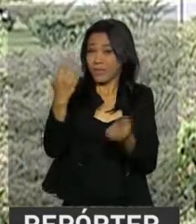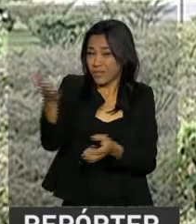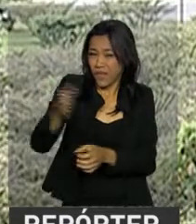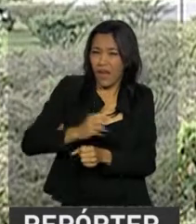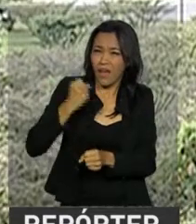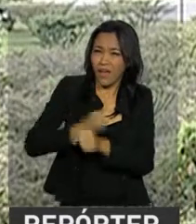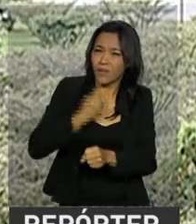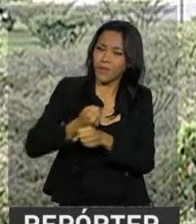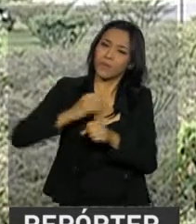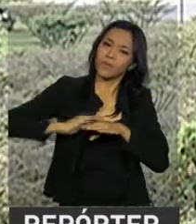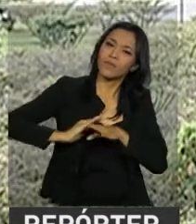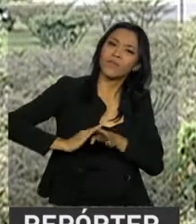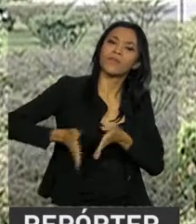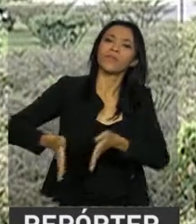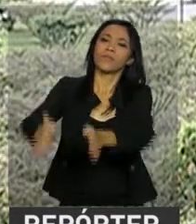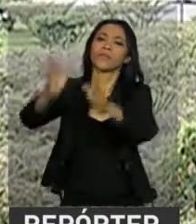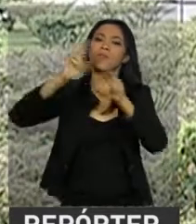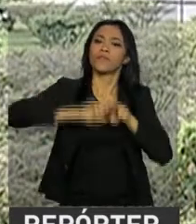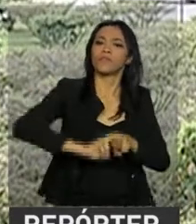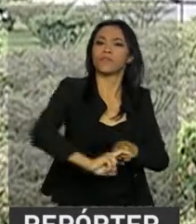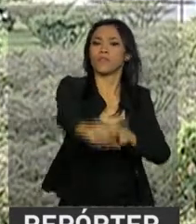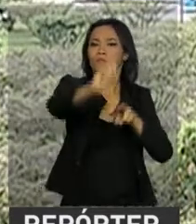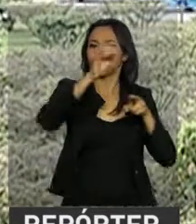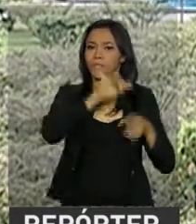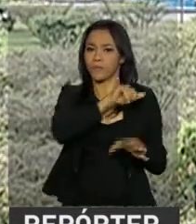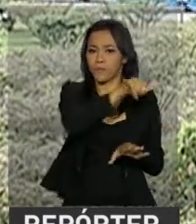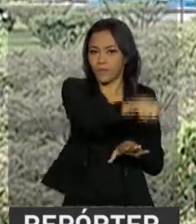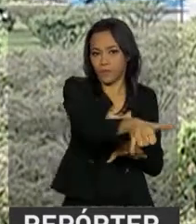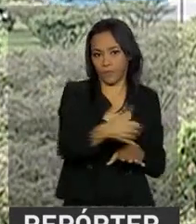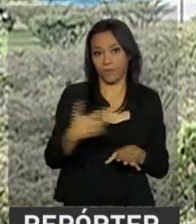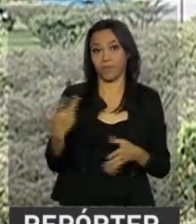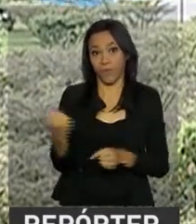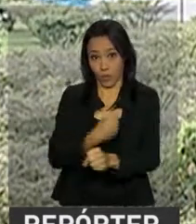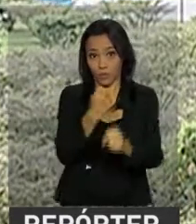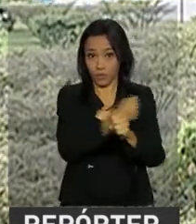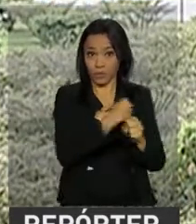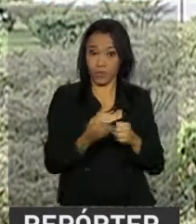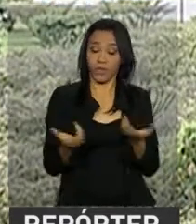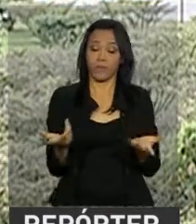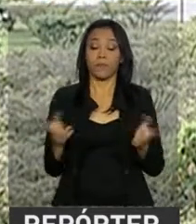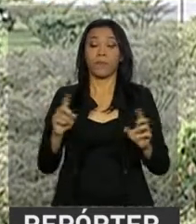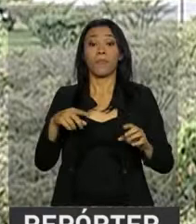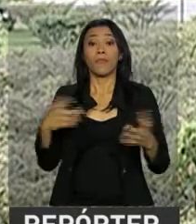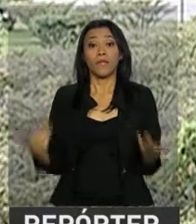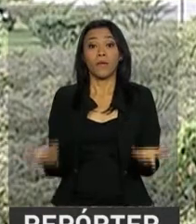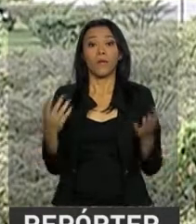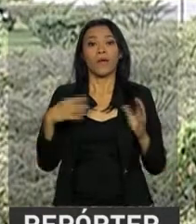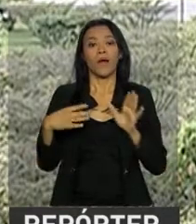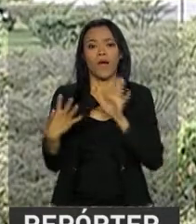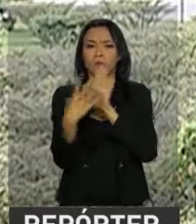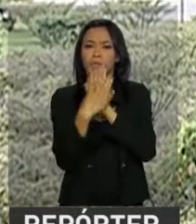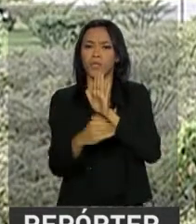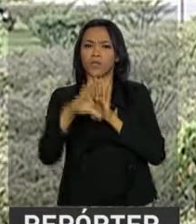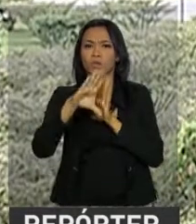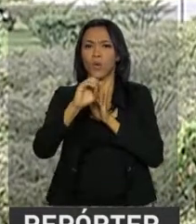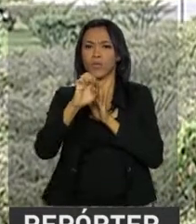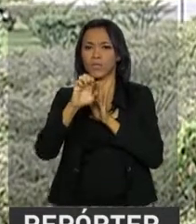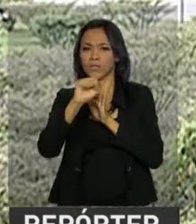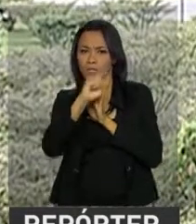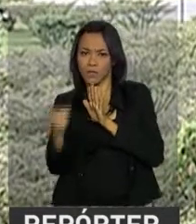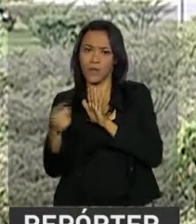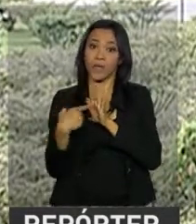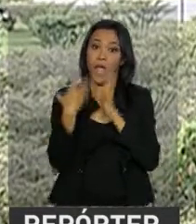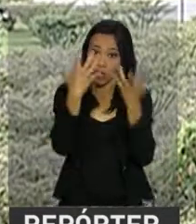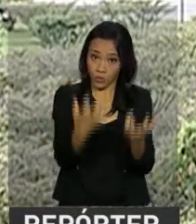rodovias, ferrovias e aeroportos. A medida provisória das concessões estabelece que as obrigações contratuais assumidas